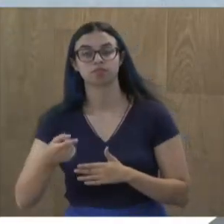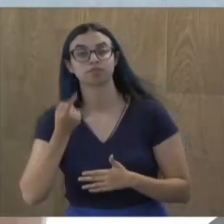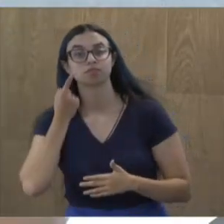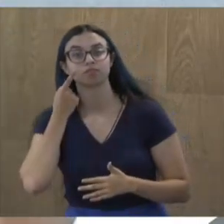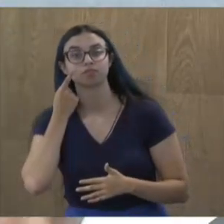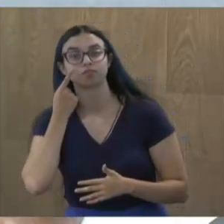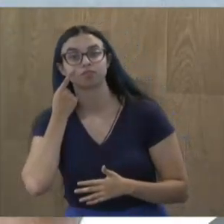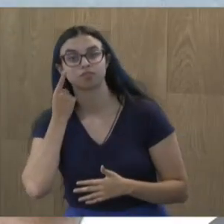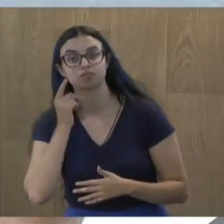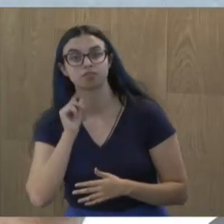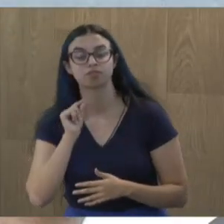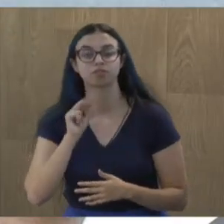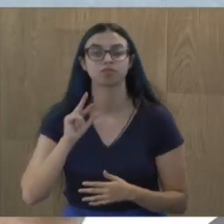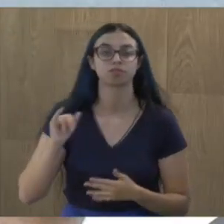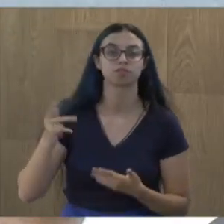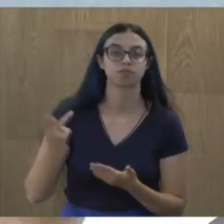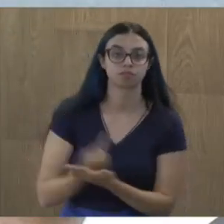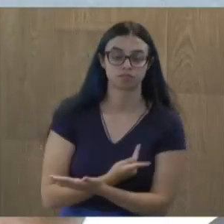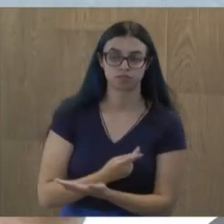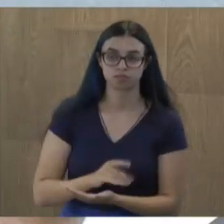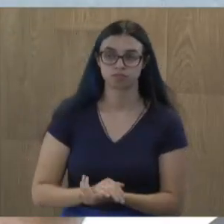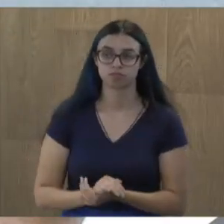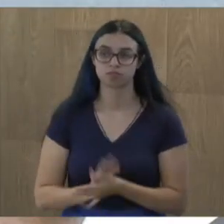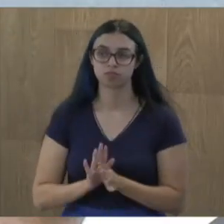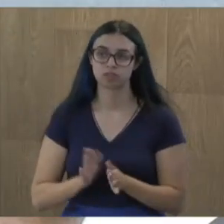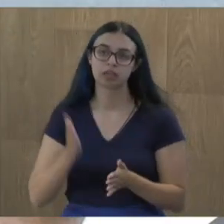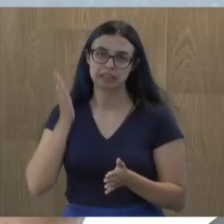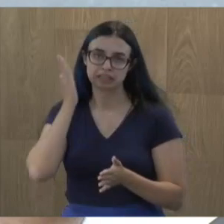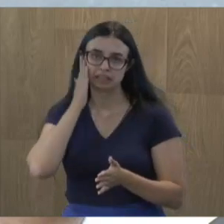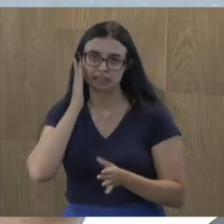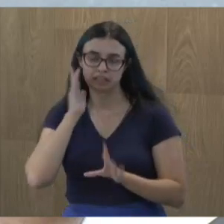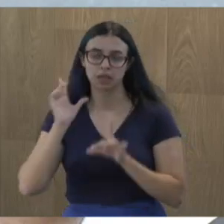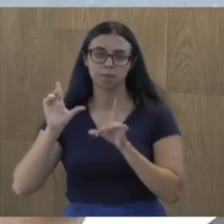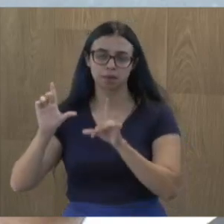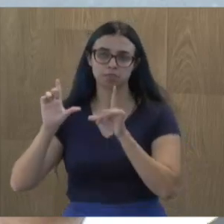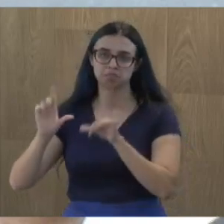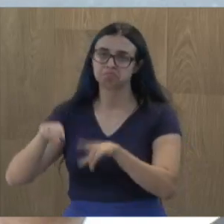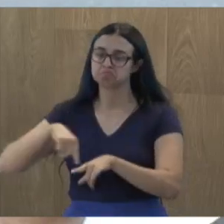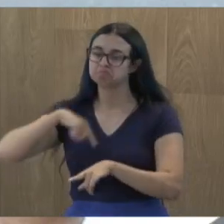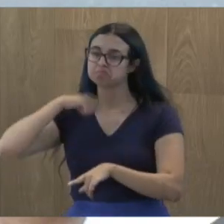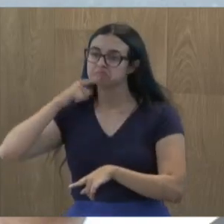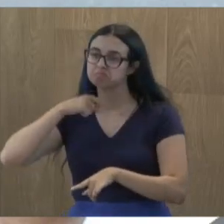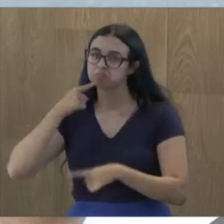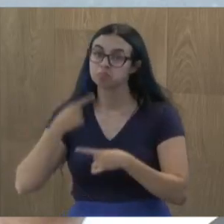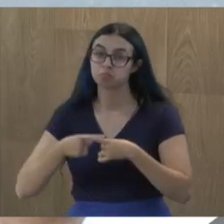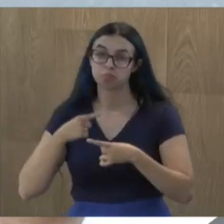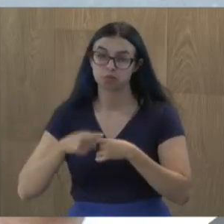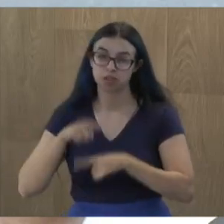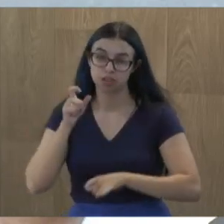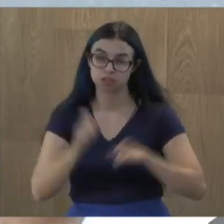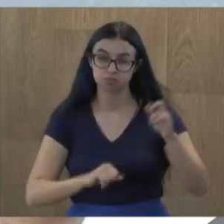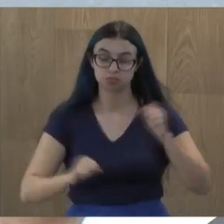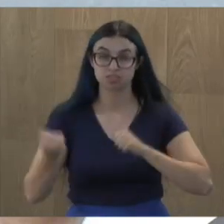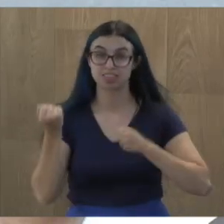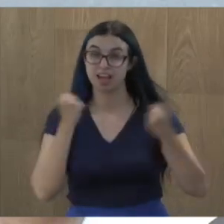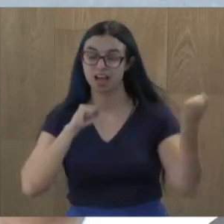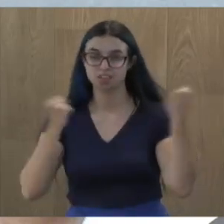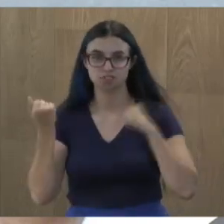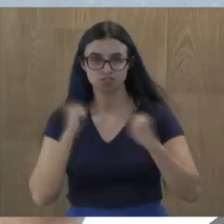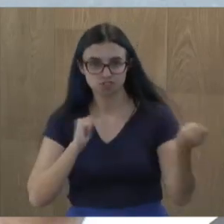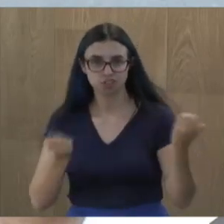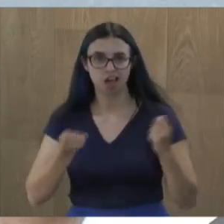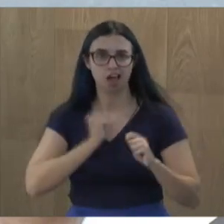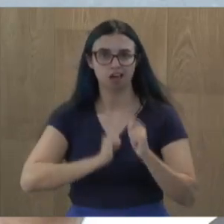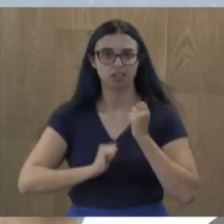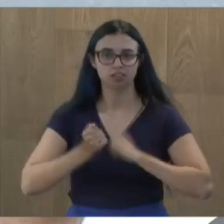que o trânsito não está adiantando muita sinalização, não. O pessoal está muito eufórico, muito ansioso. Nós temos que fazer uma